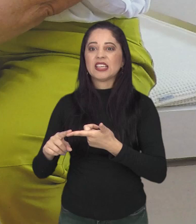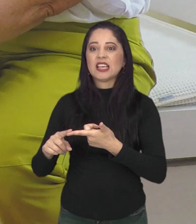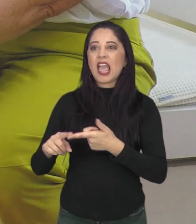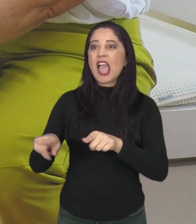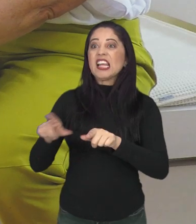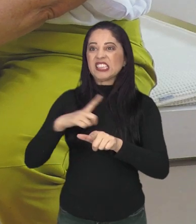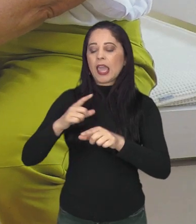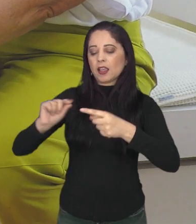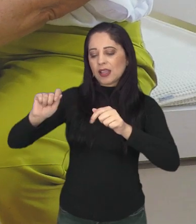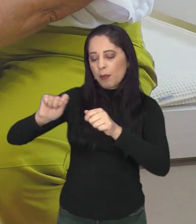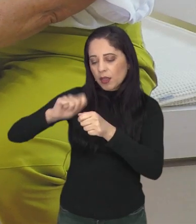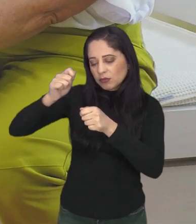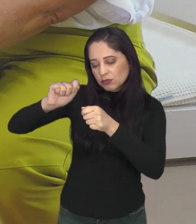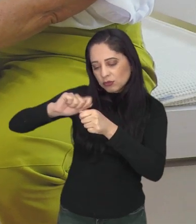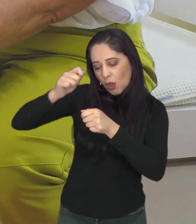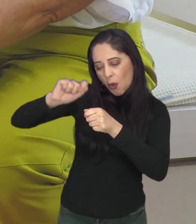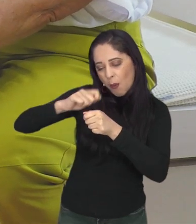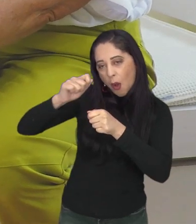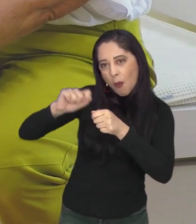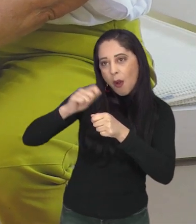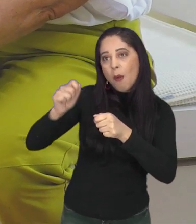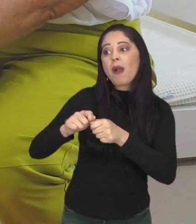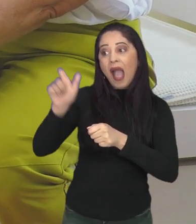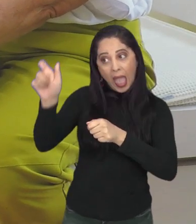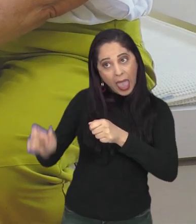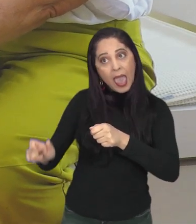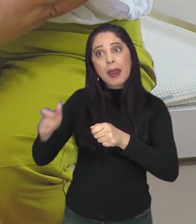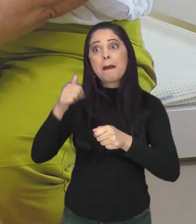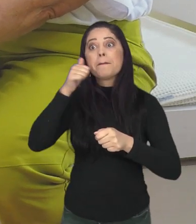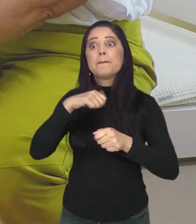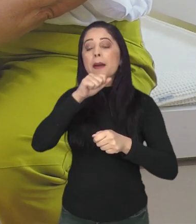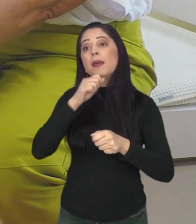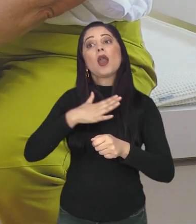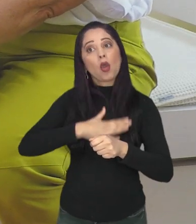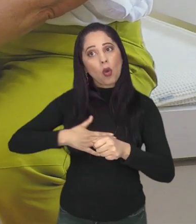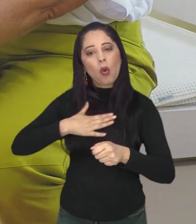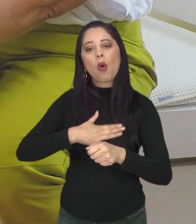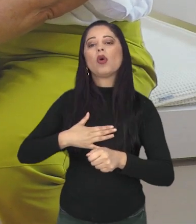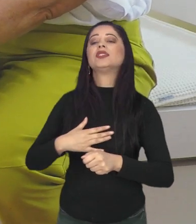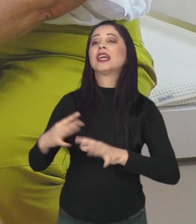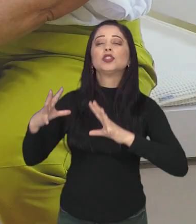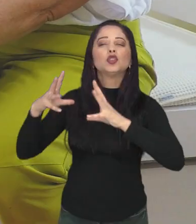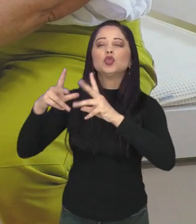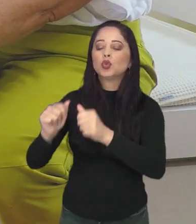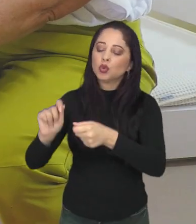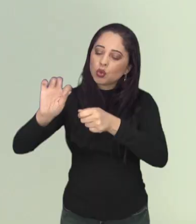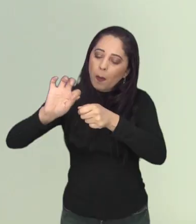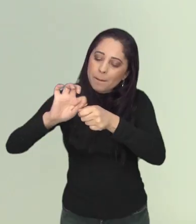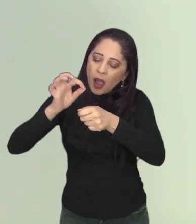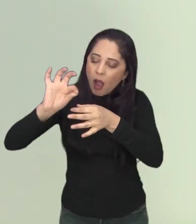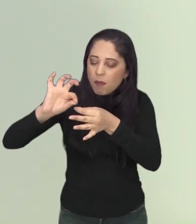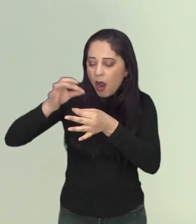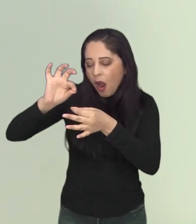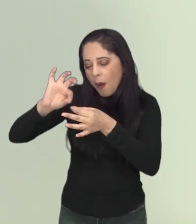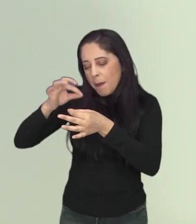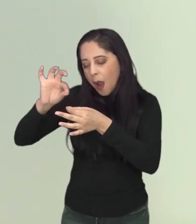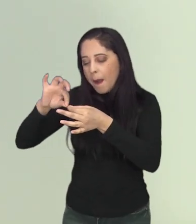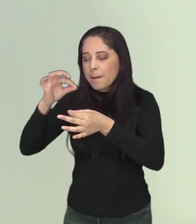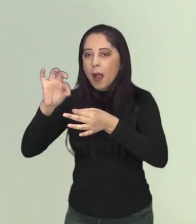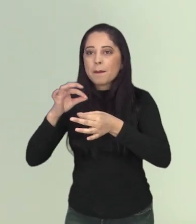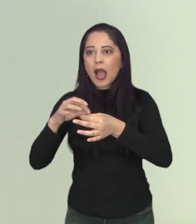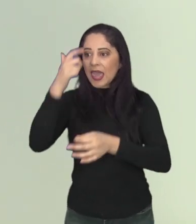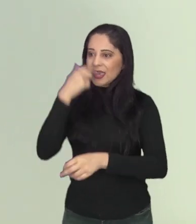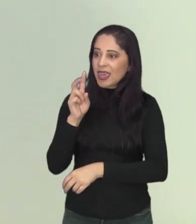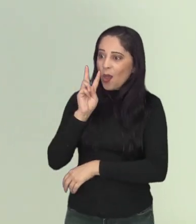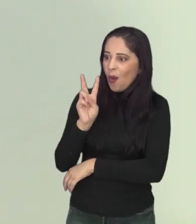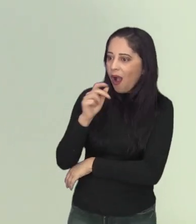tinha muito crochê bordado e tudo que envolvia esse fazer artesanal eu